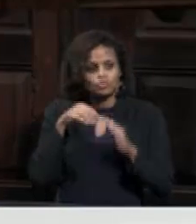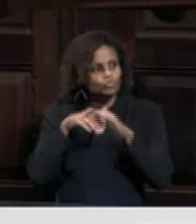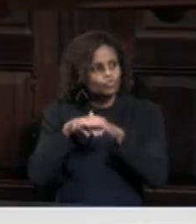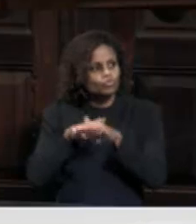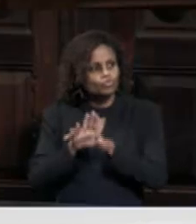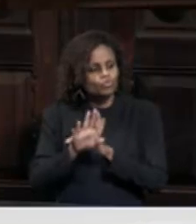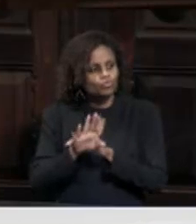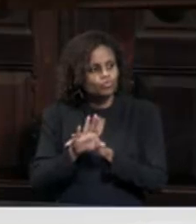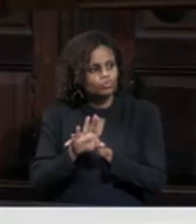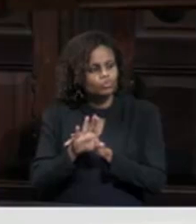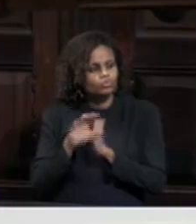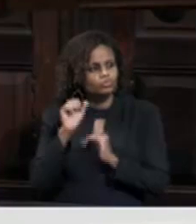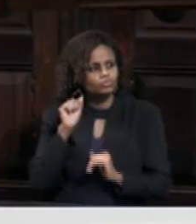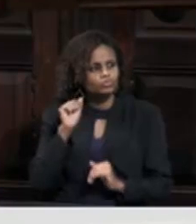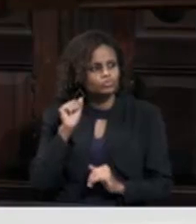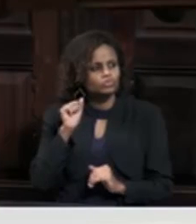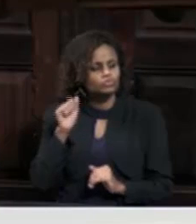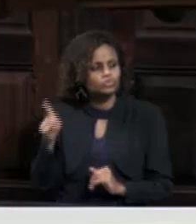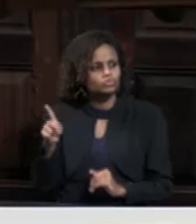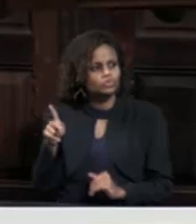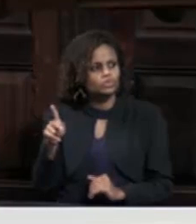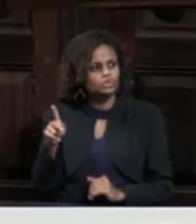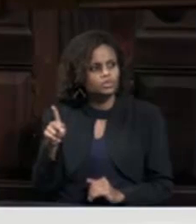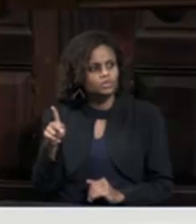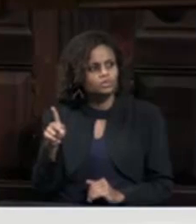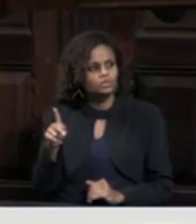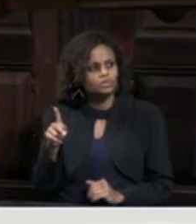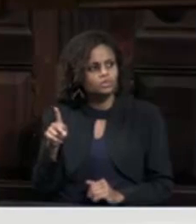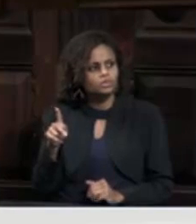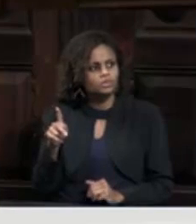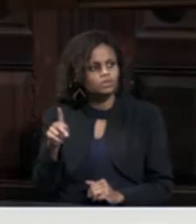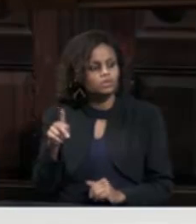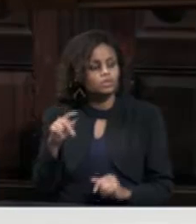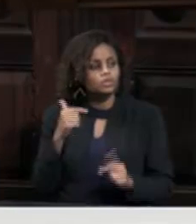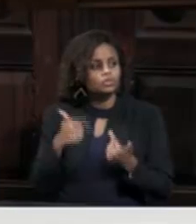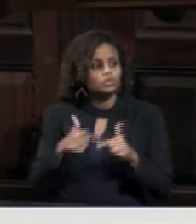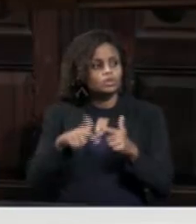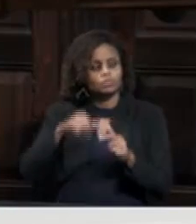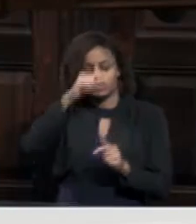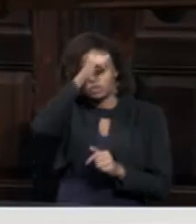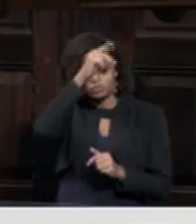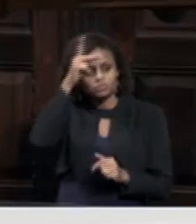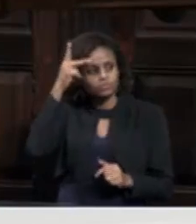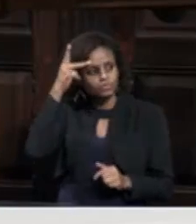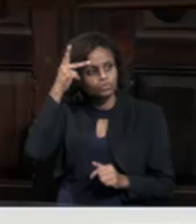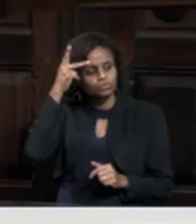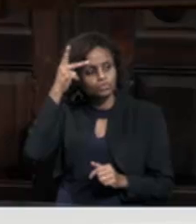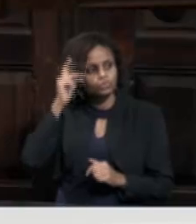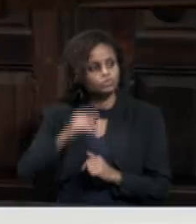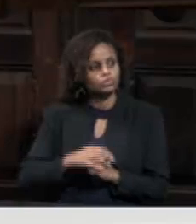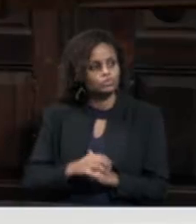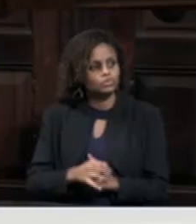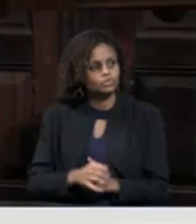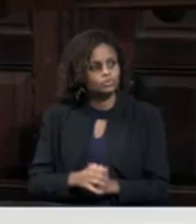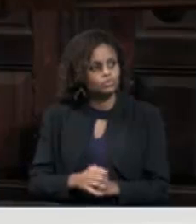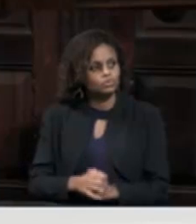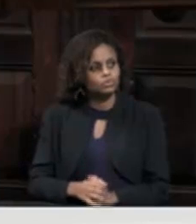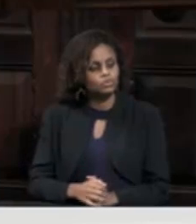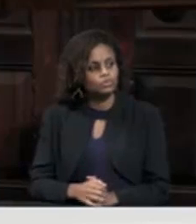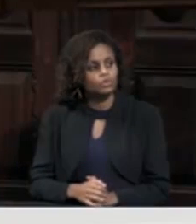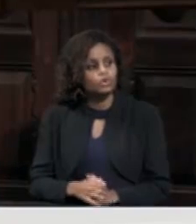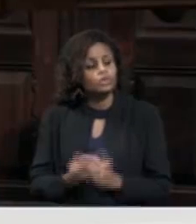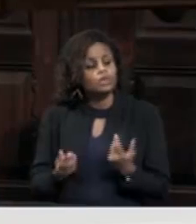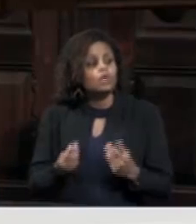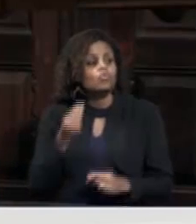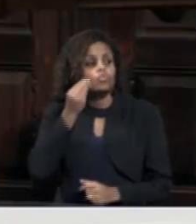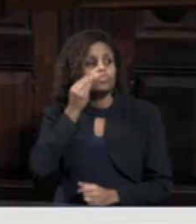que aqui fica retido por determinação da Constituição Federal, o que simboliza